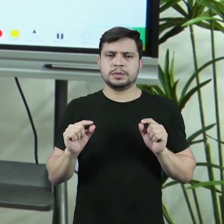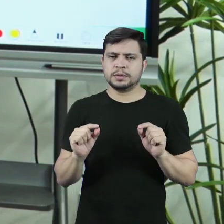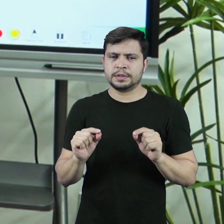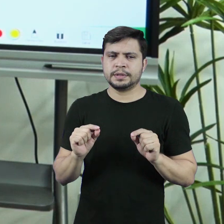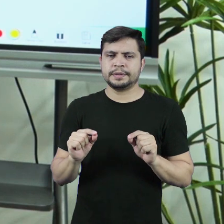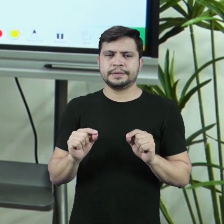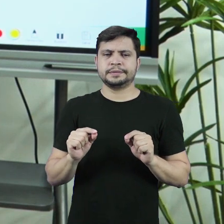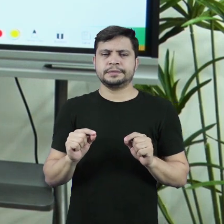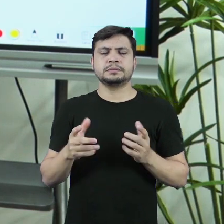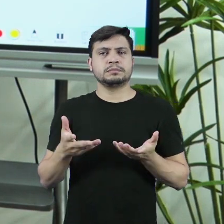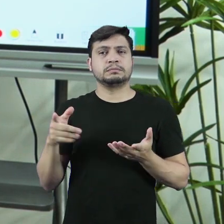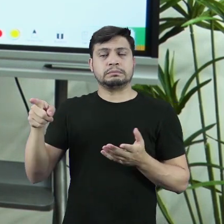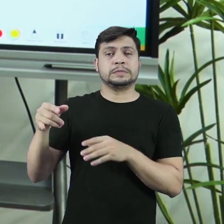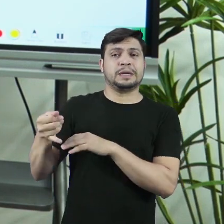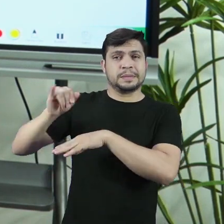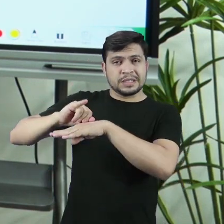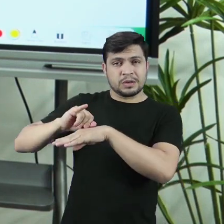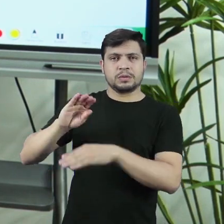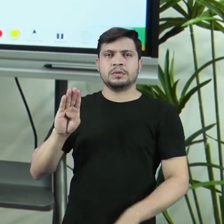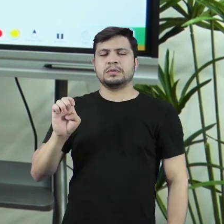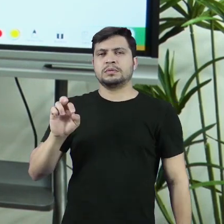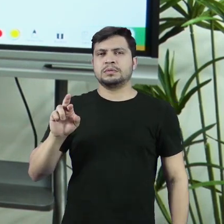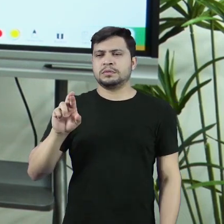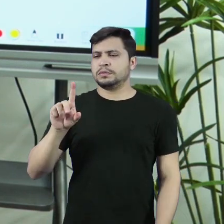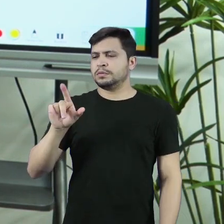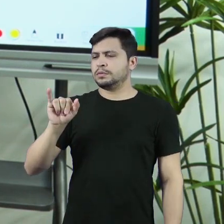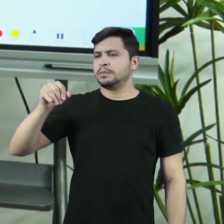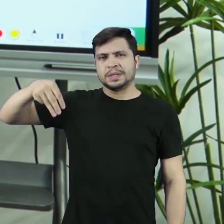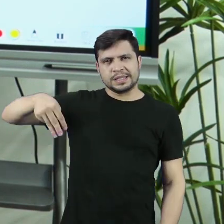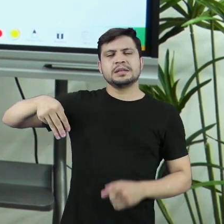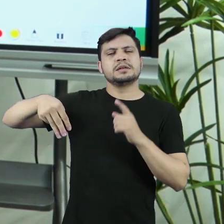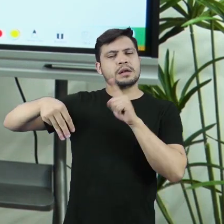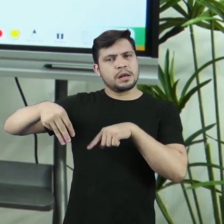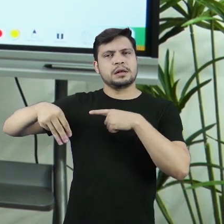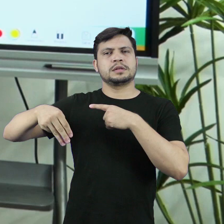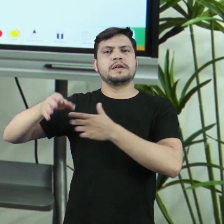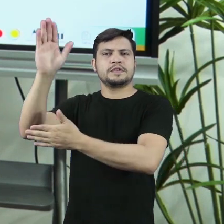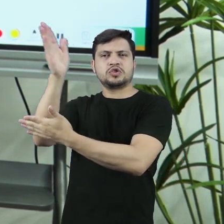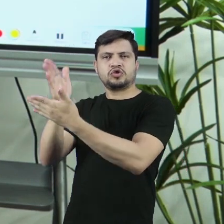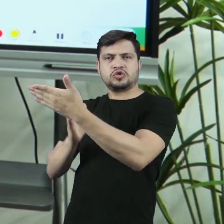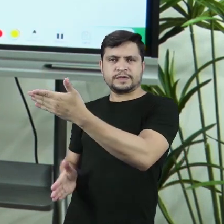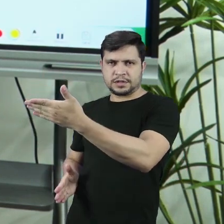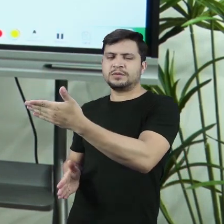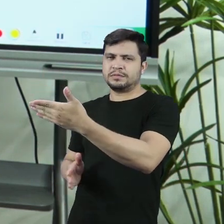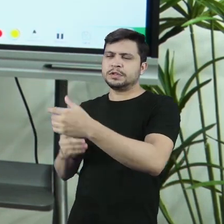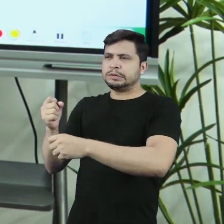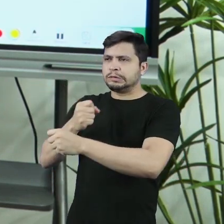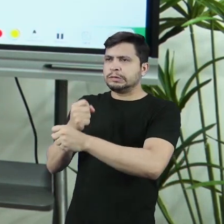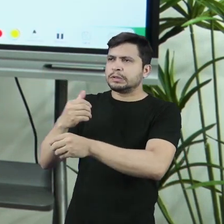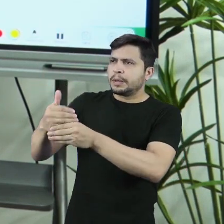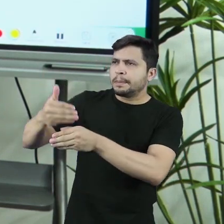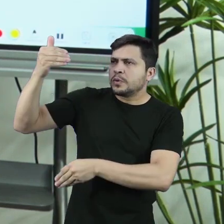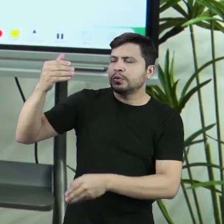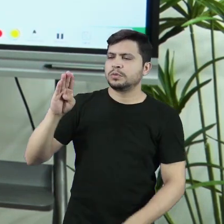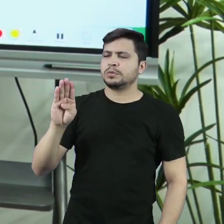Alemanha, é que a capital, Berlim, foi dividida ao meio, né? A construção do Muro de Berlim, que impedia a passagem das pessoas